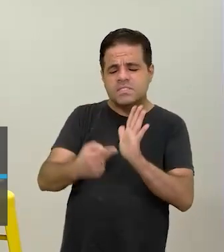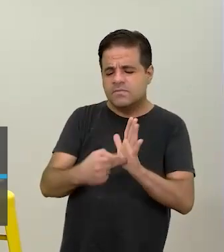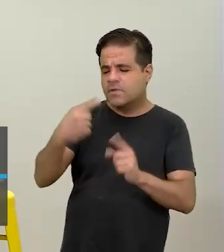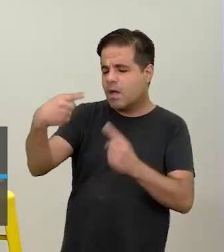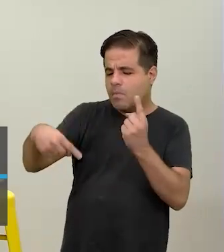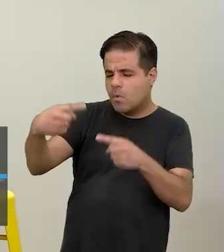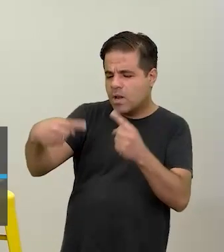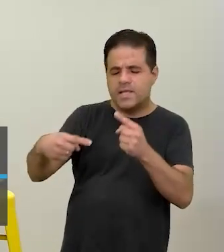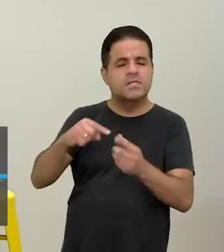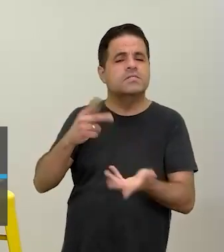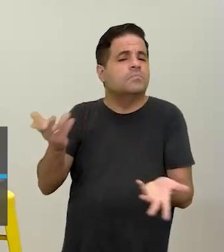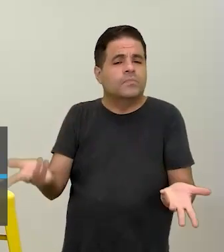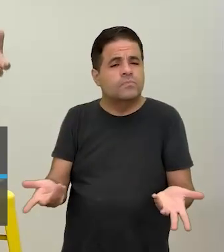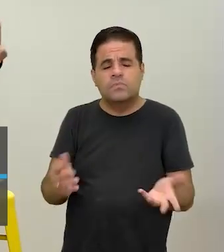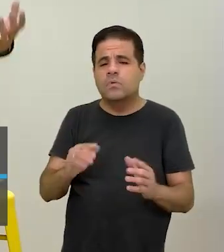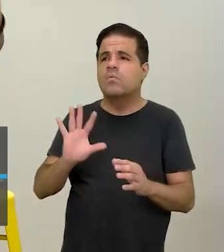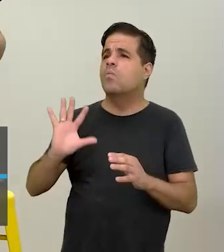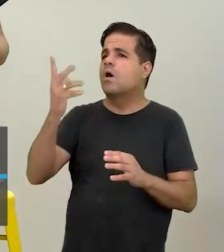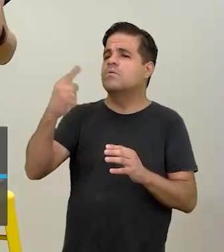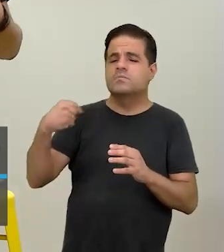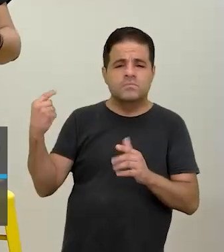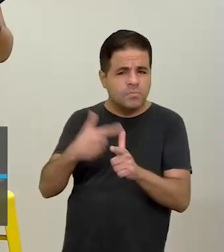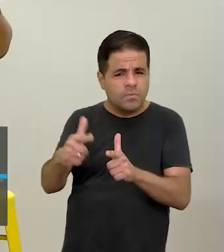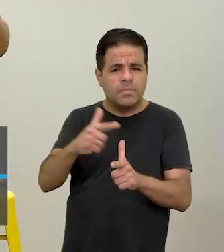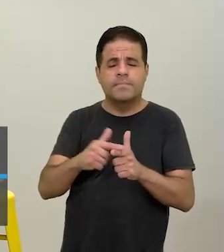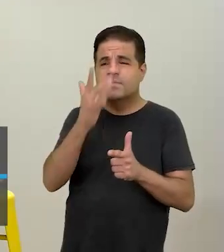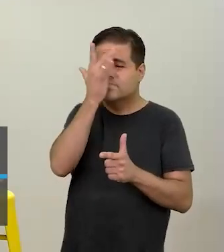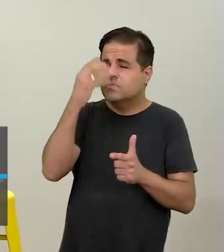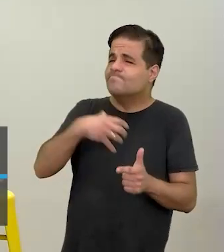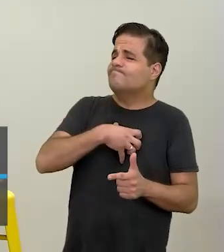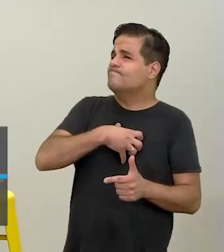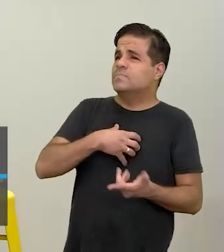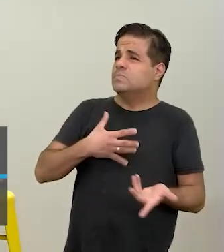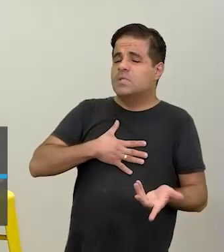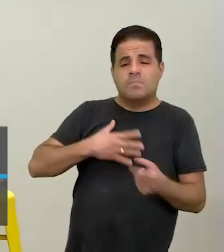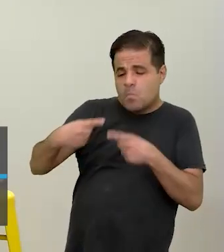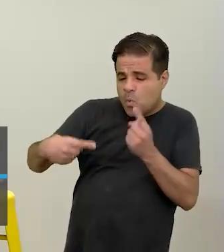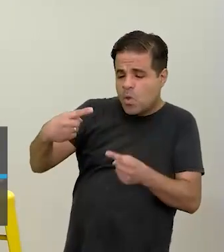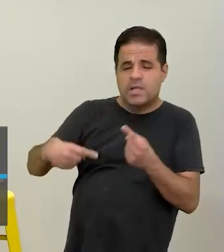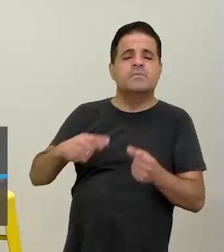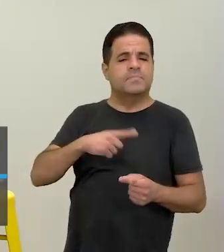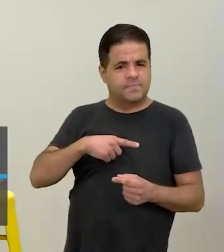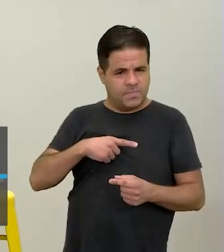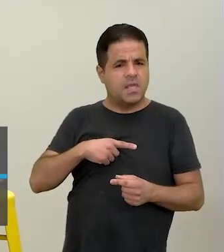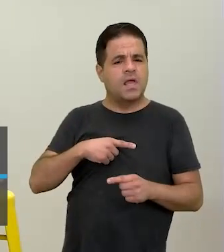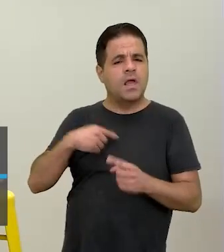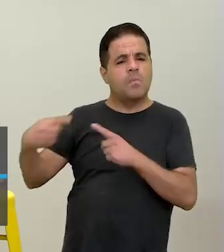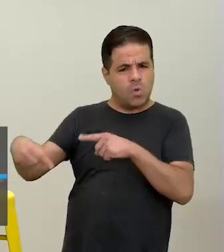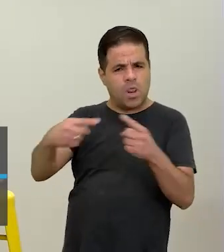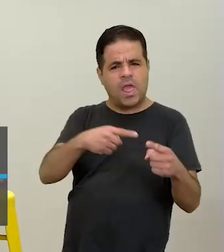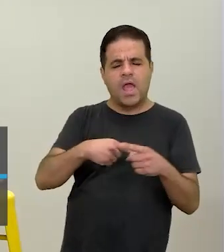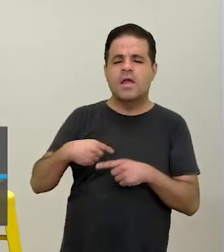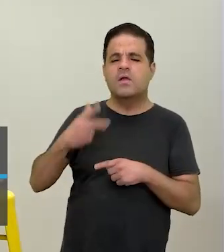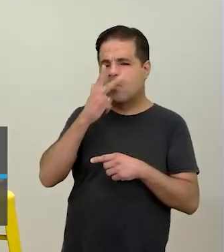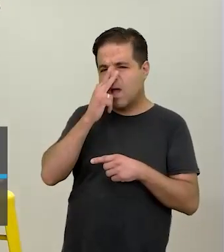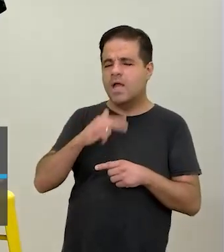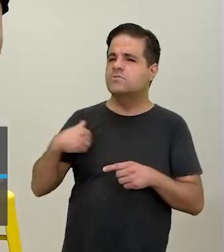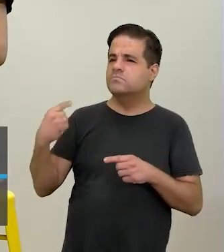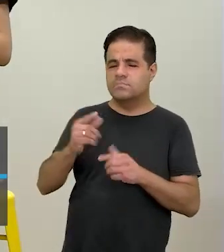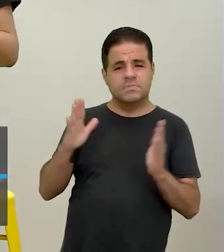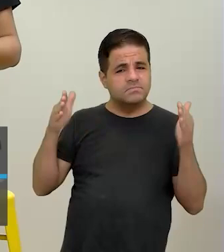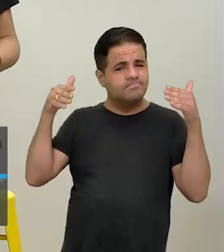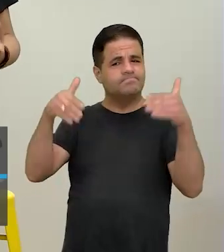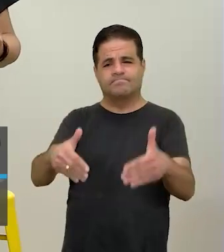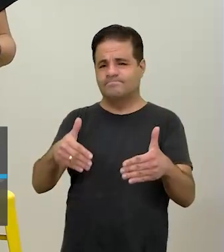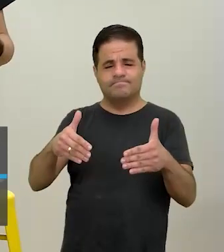né? E qual que é esse grande problema que as pessoas têm com política. Porque a política eu acho que está no rol ali